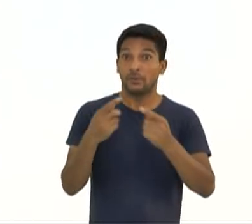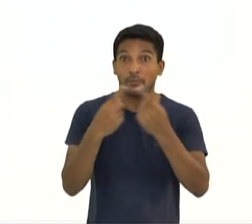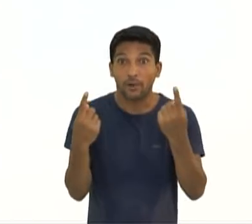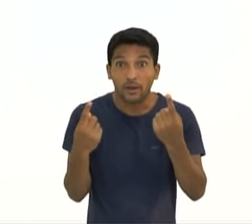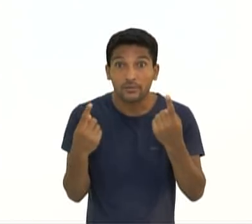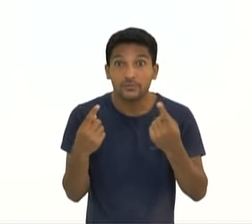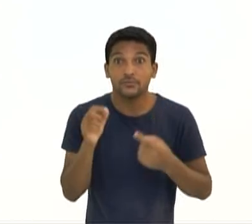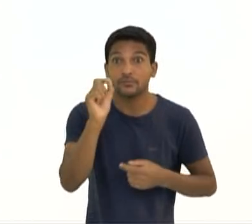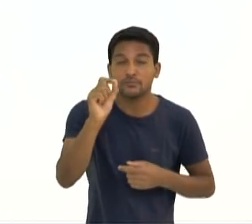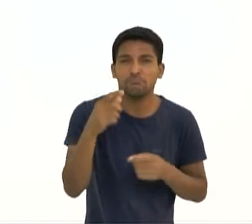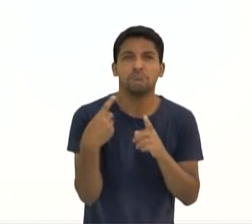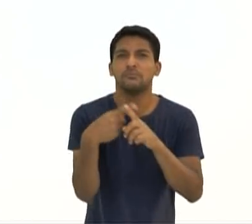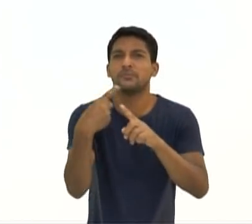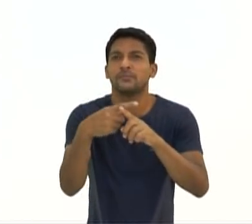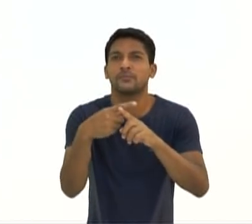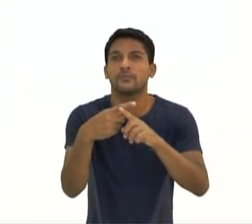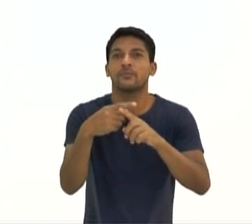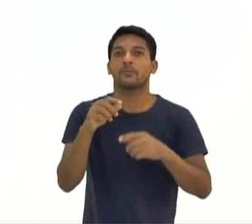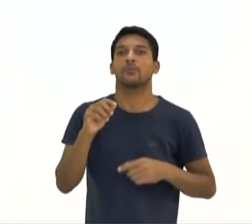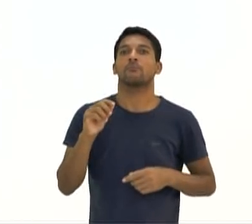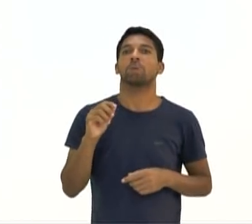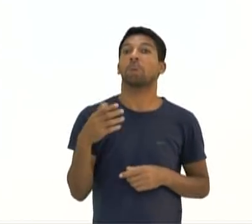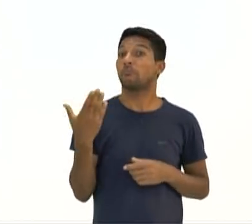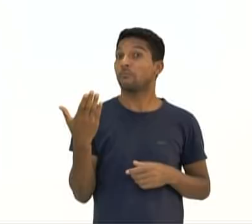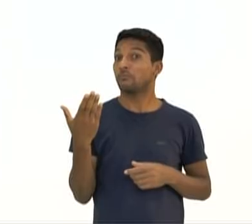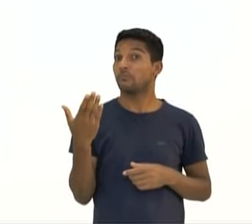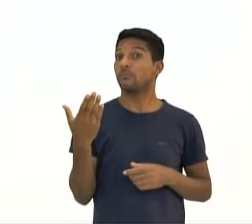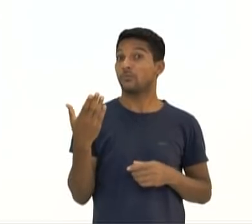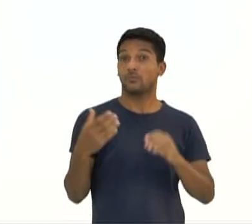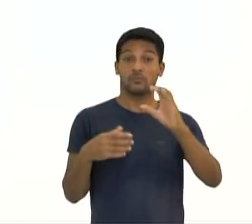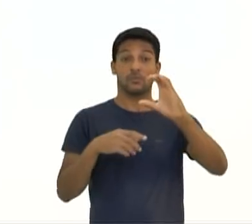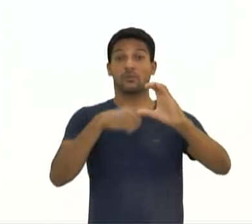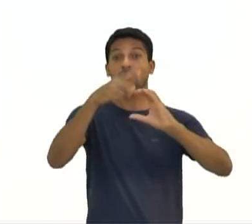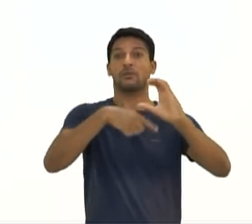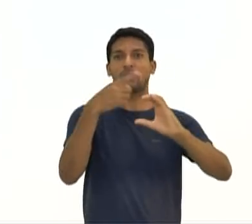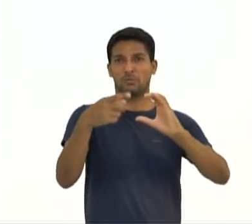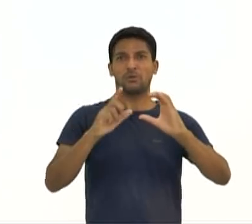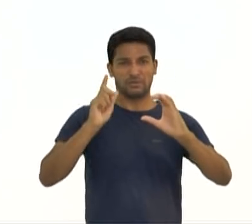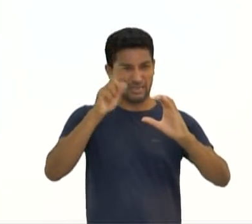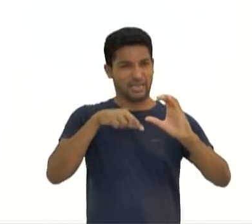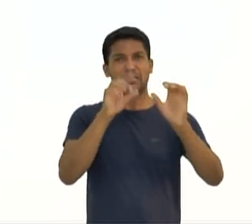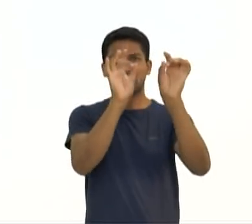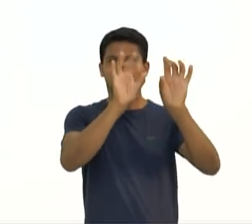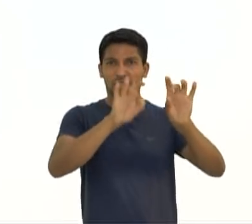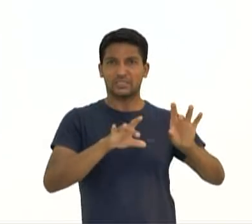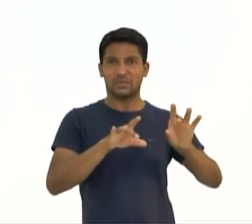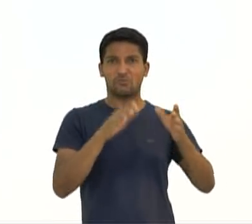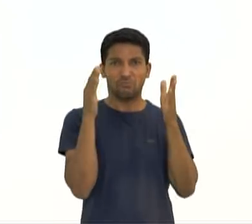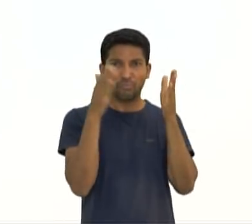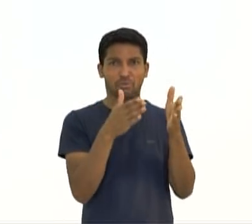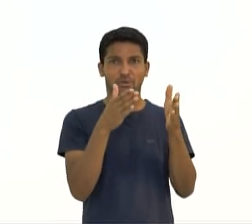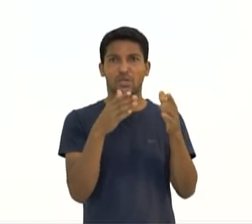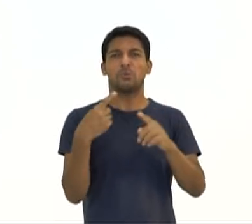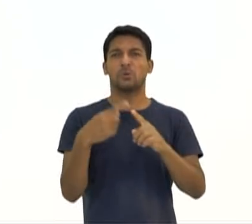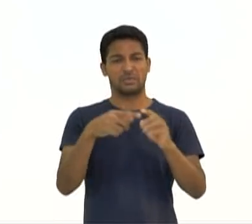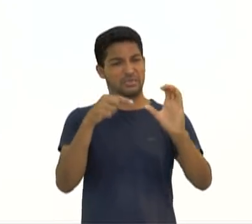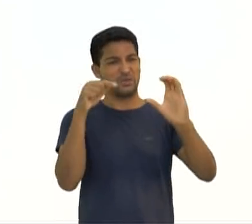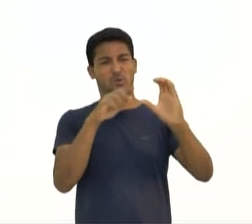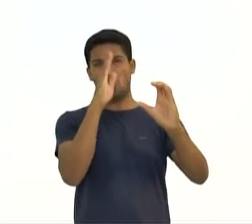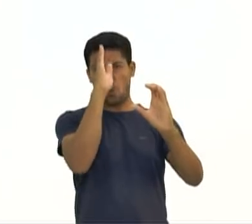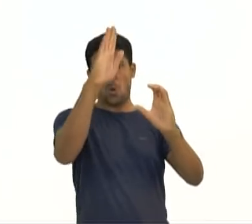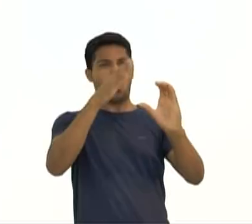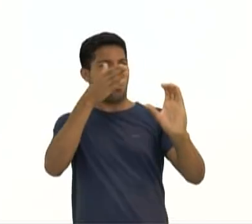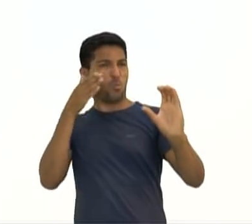Mas, por quê? Sim, por que o carbono é tão especial? Não sei por que falam tanto dele,